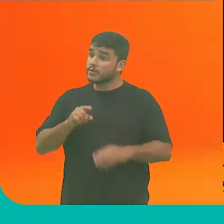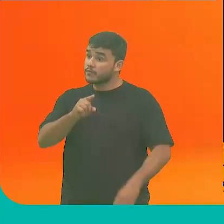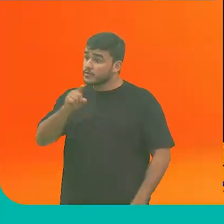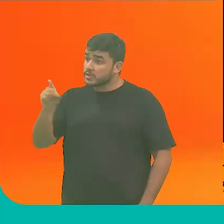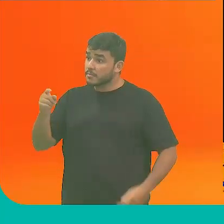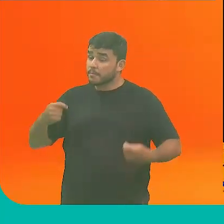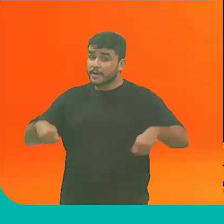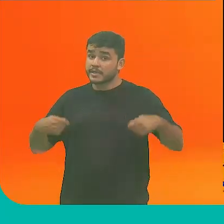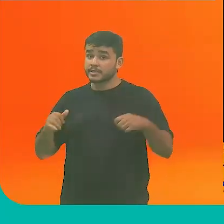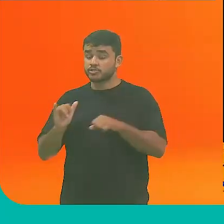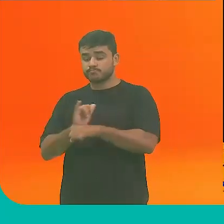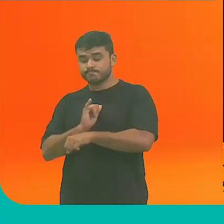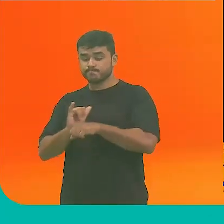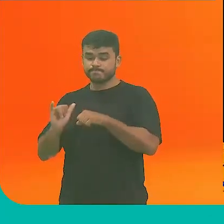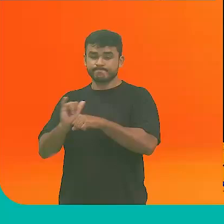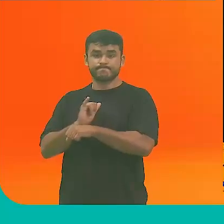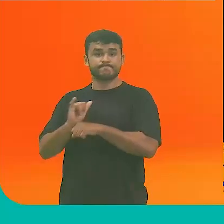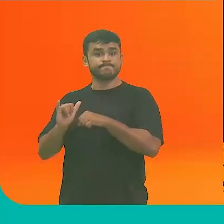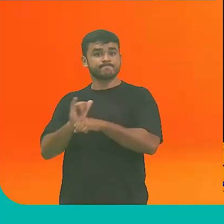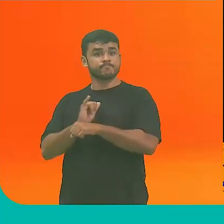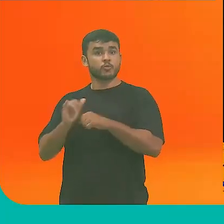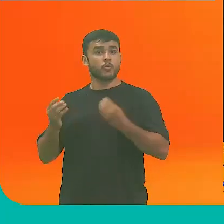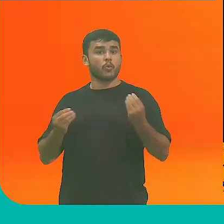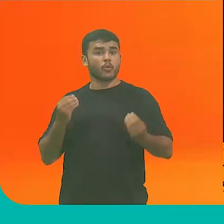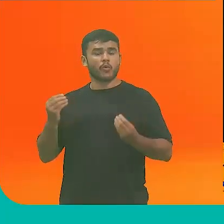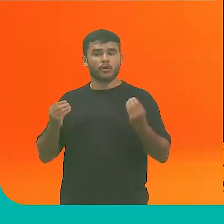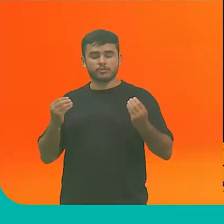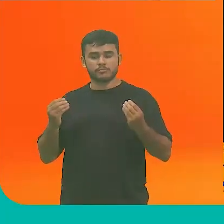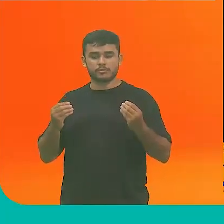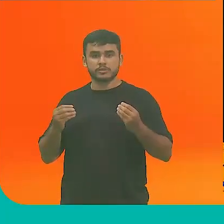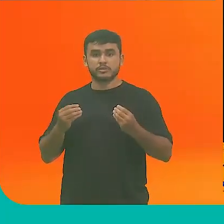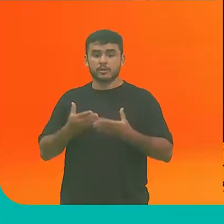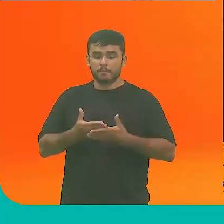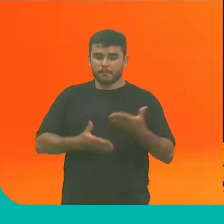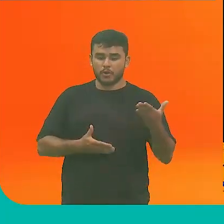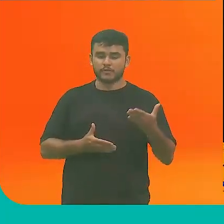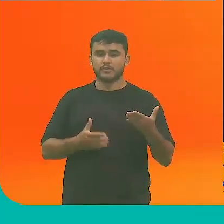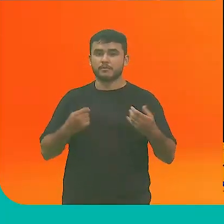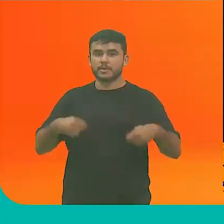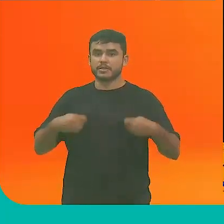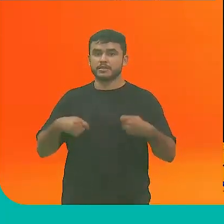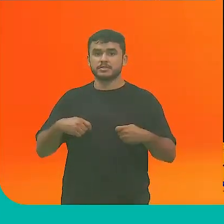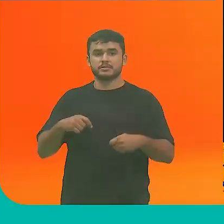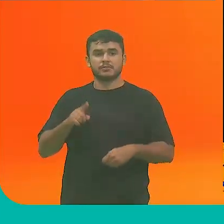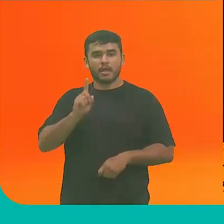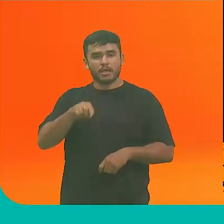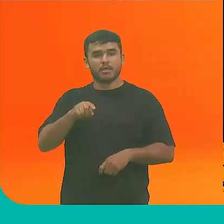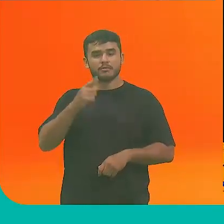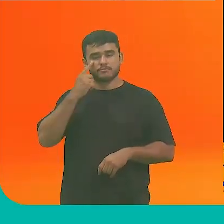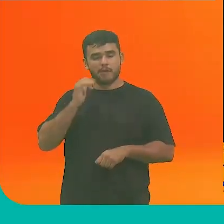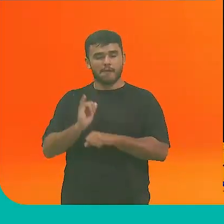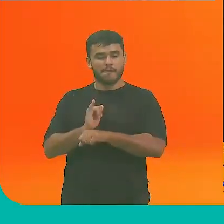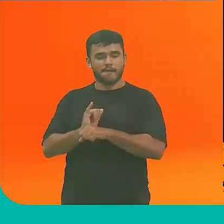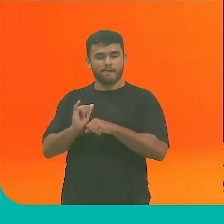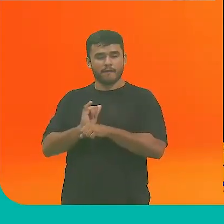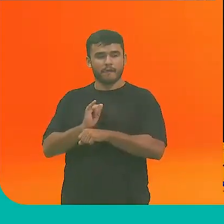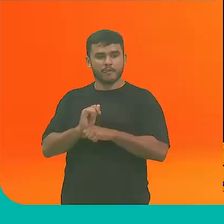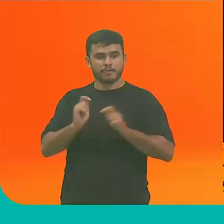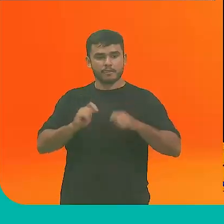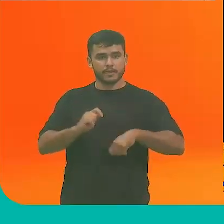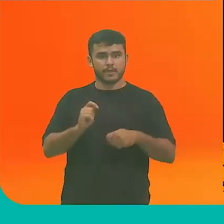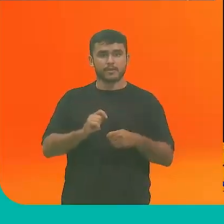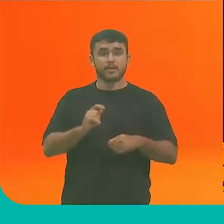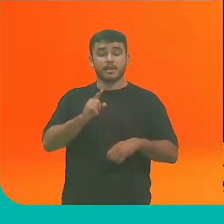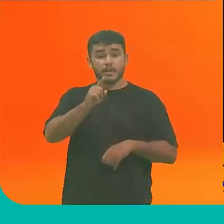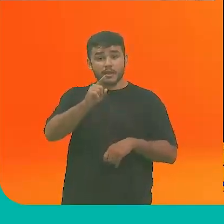só saber matemática, é saber fazer a prova. E a prova do Enem acontece algo